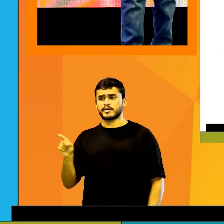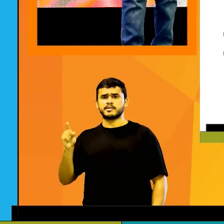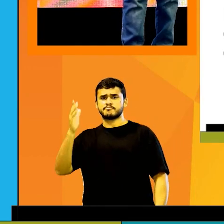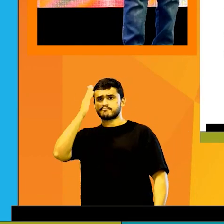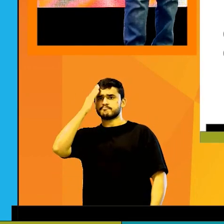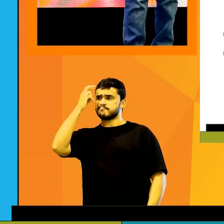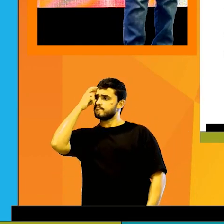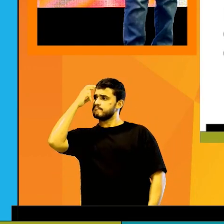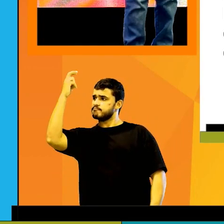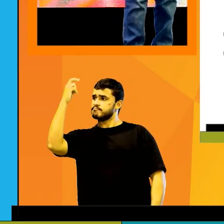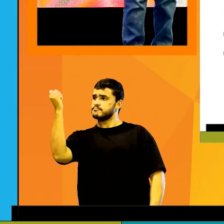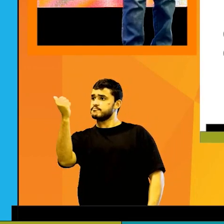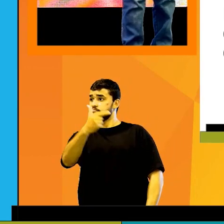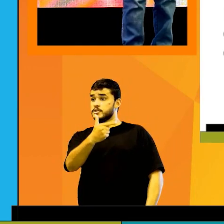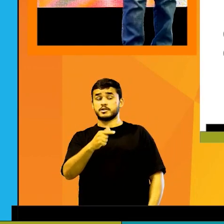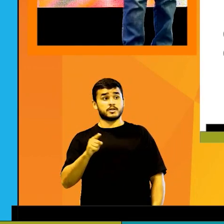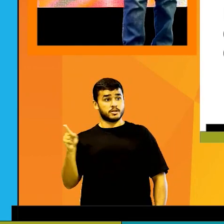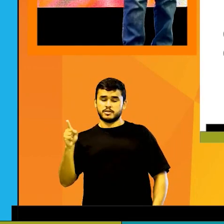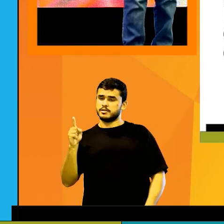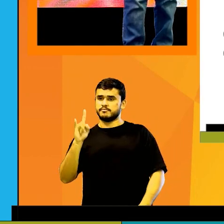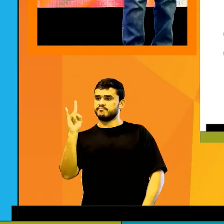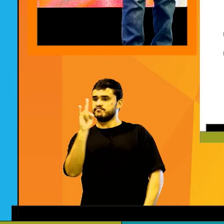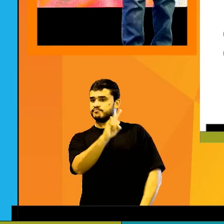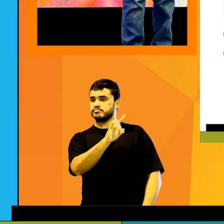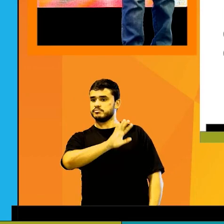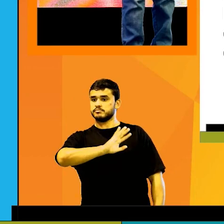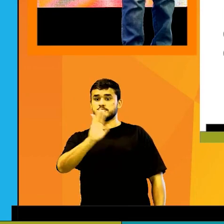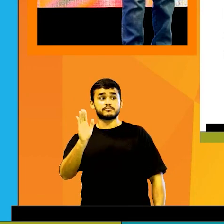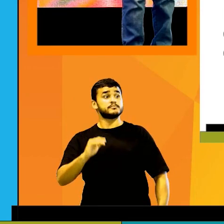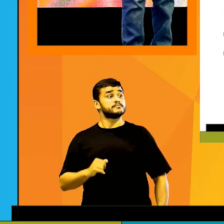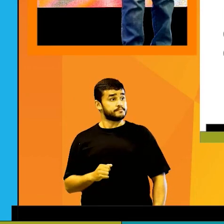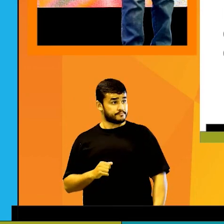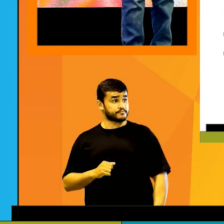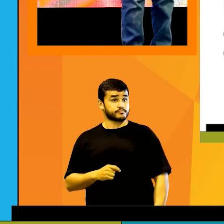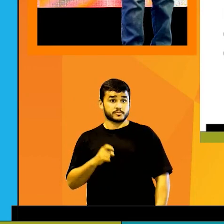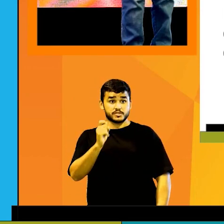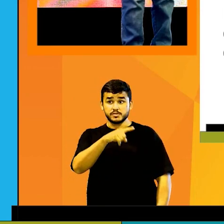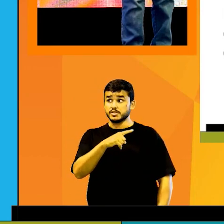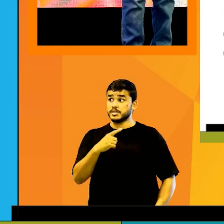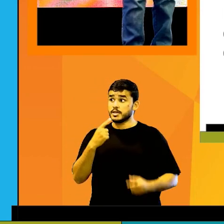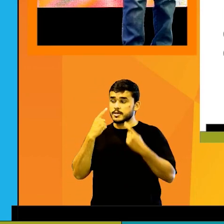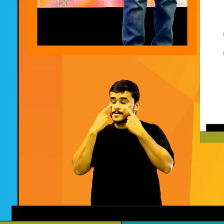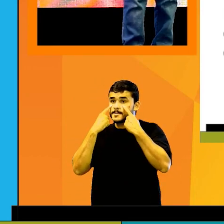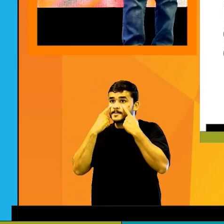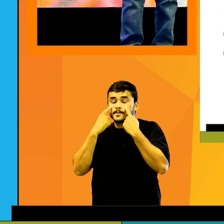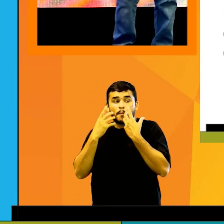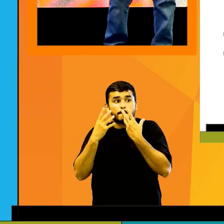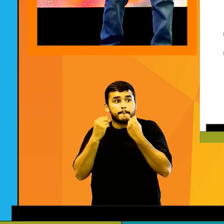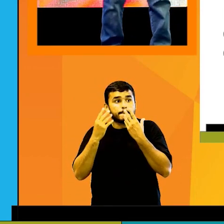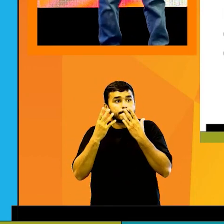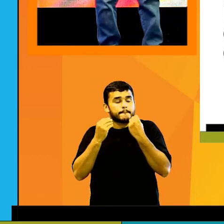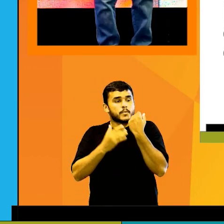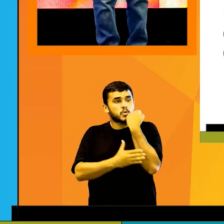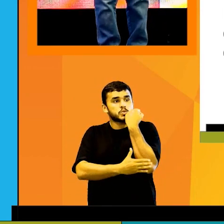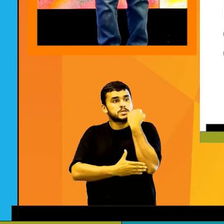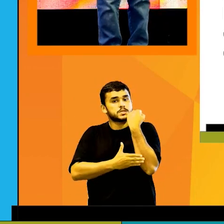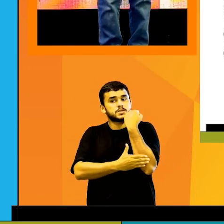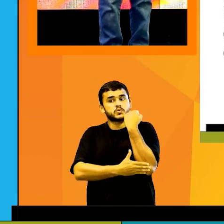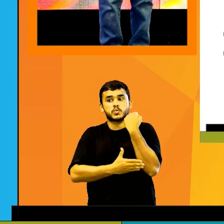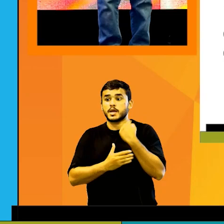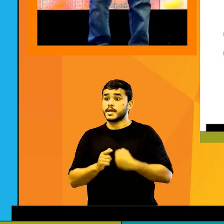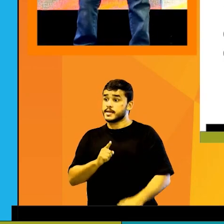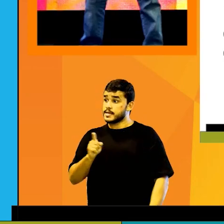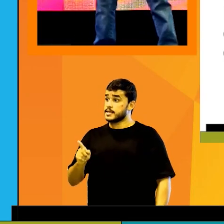frente. Por isso eu defendo que ela não traiu, que ele foi consumido por um ciúme doentio, de tão babaca que